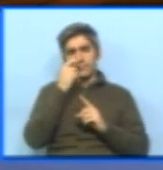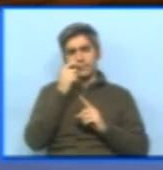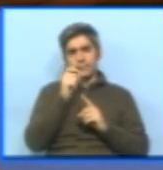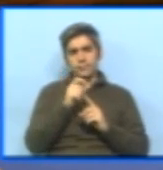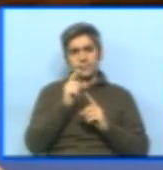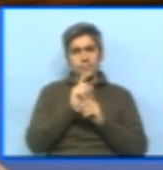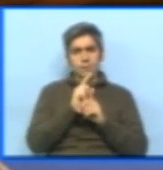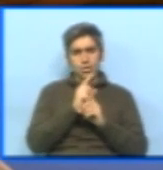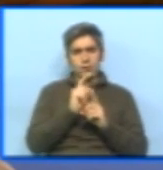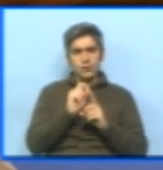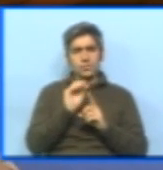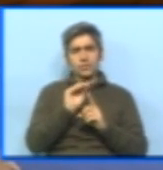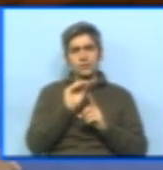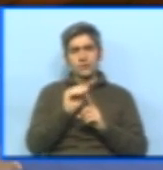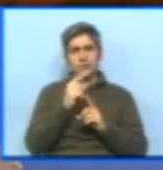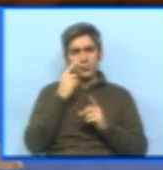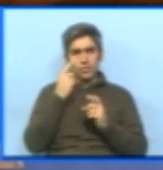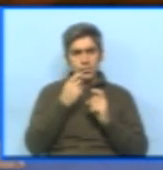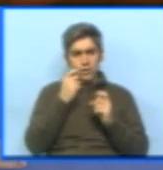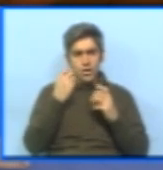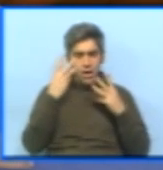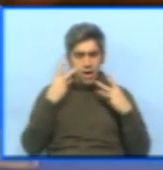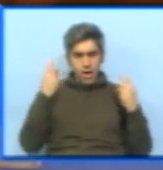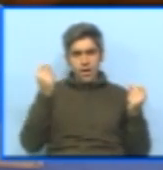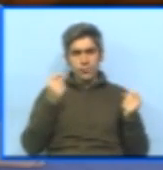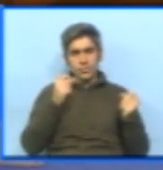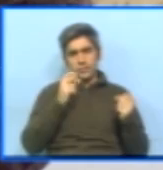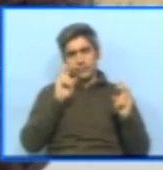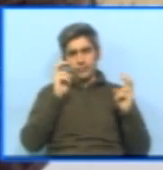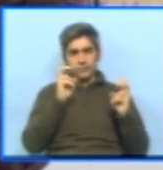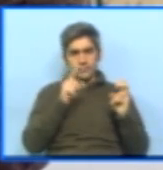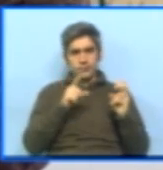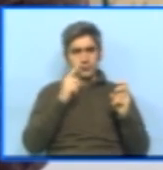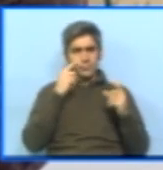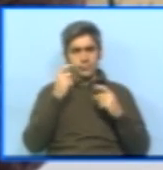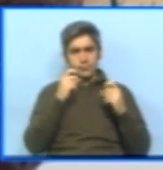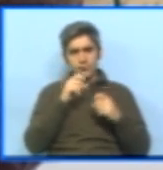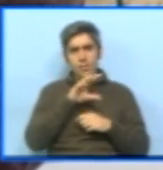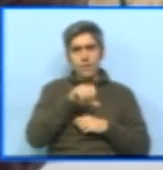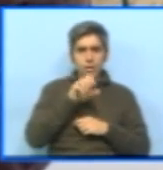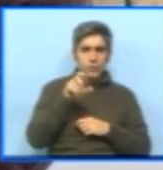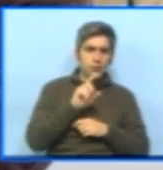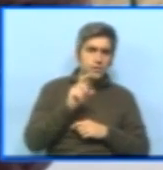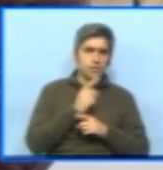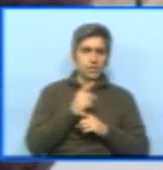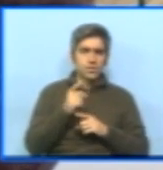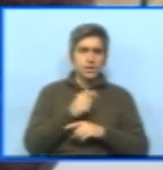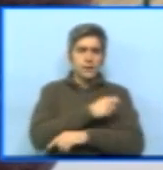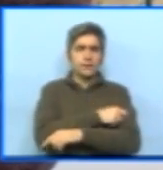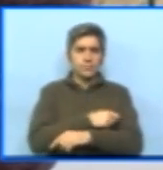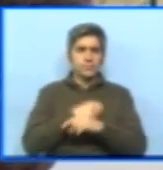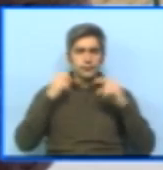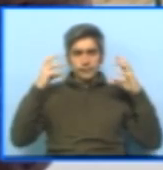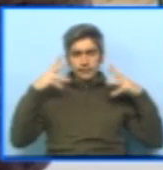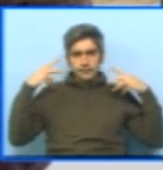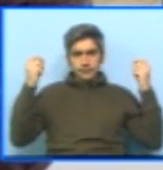um dos irmãos, que é o chamado Procurador de Almas. Procurador não porque anda à procura das almas, mas porque representa as